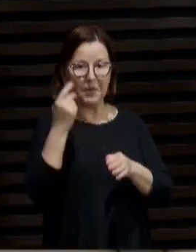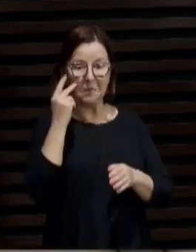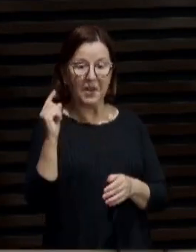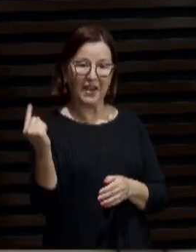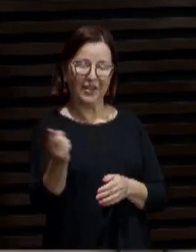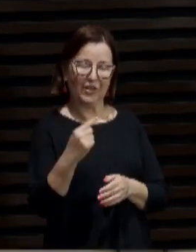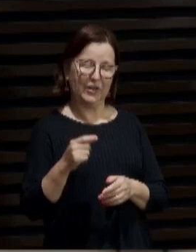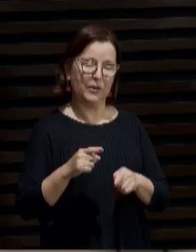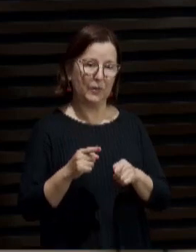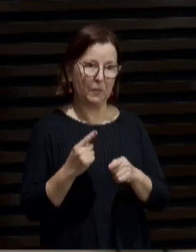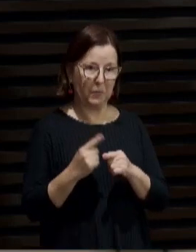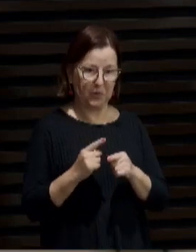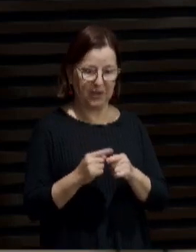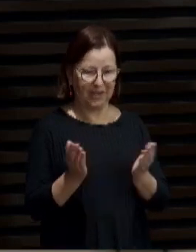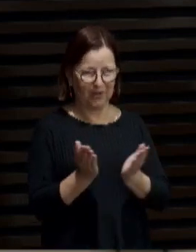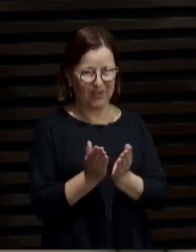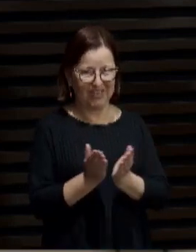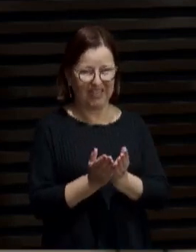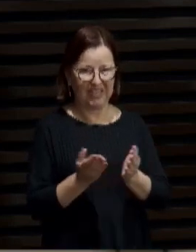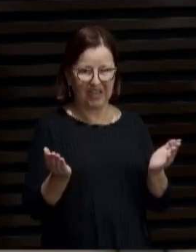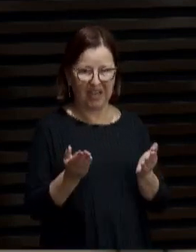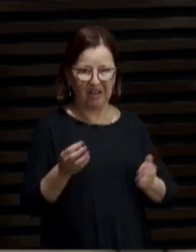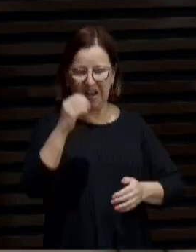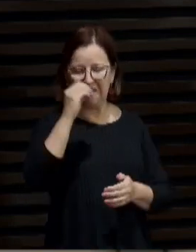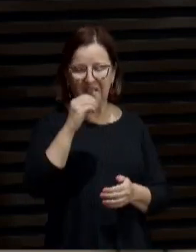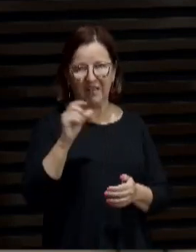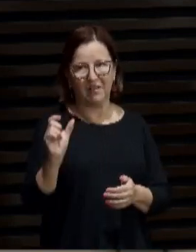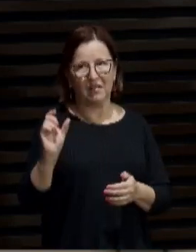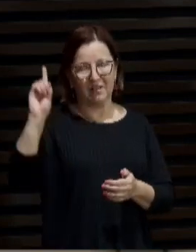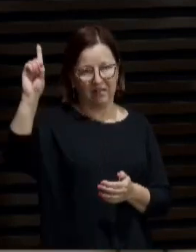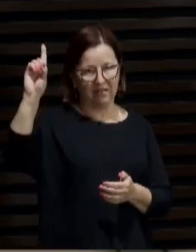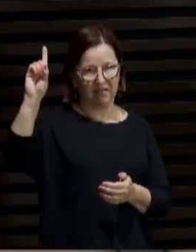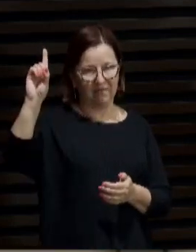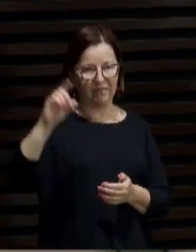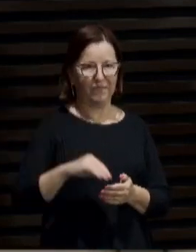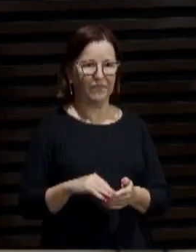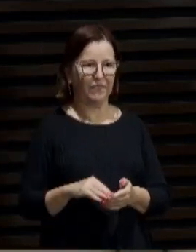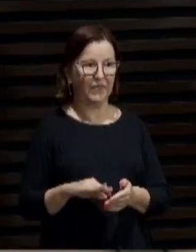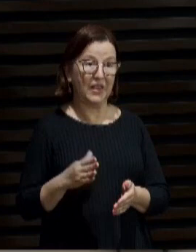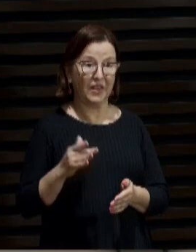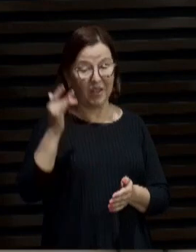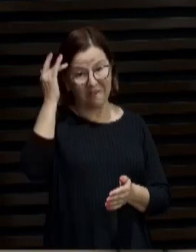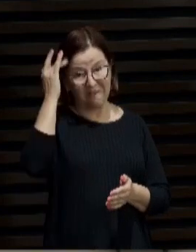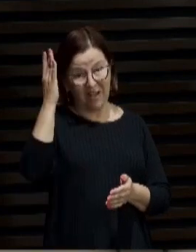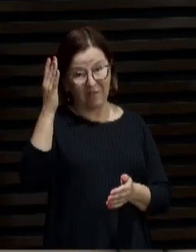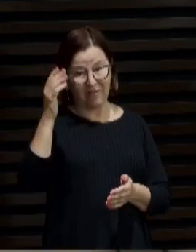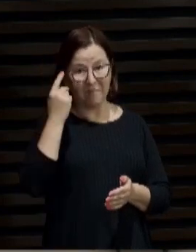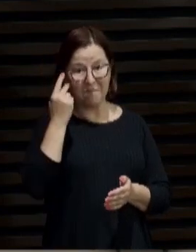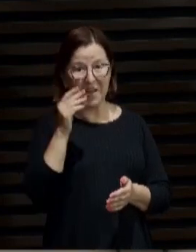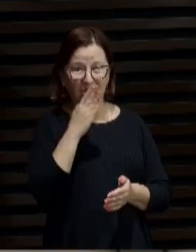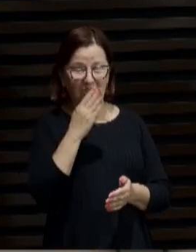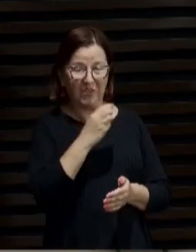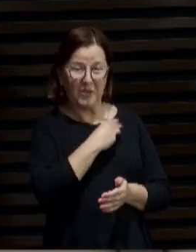muita superficialidade bíblica, tornando-se assim alvo fácil para os falsos mestres e as suas